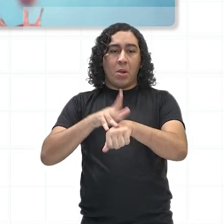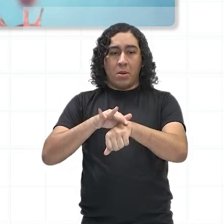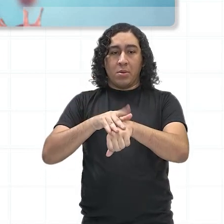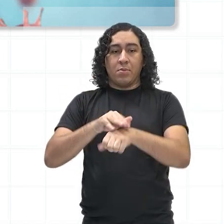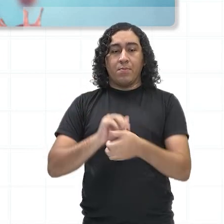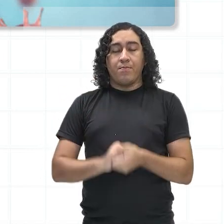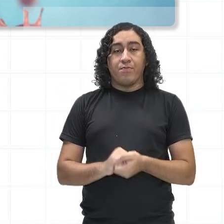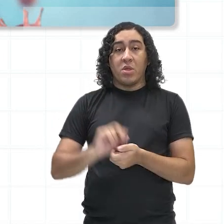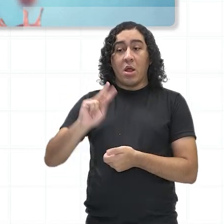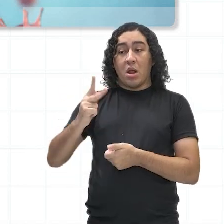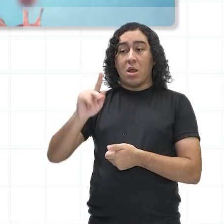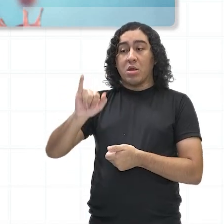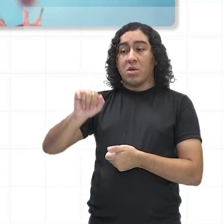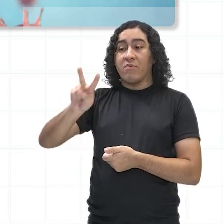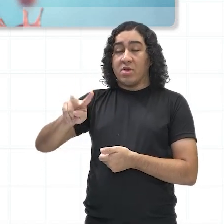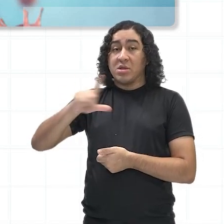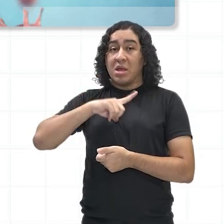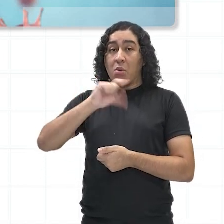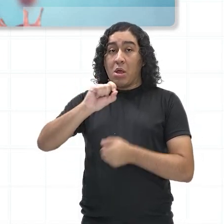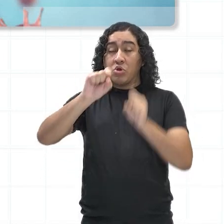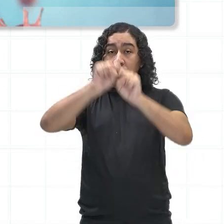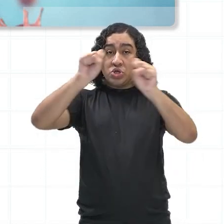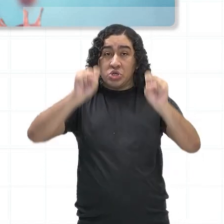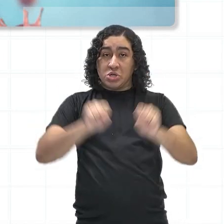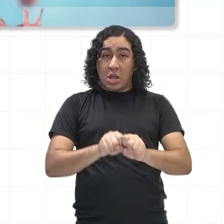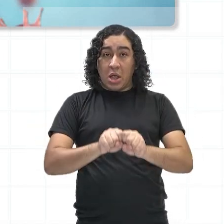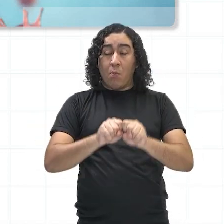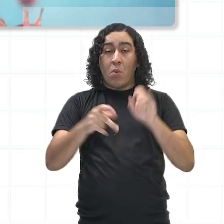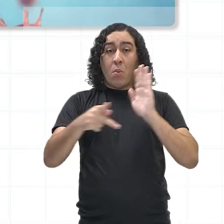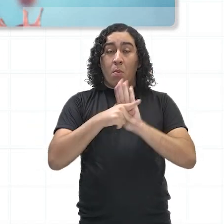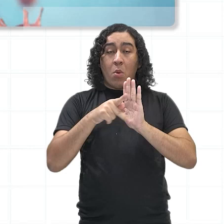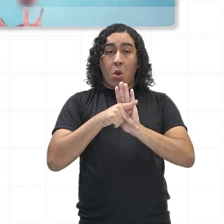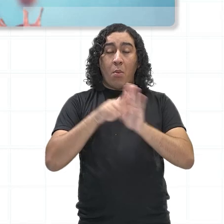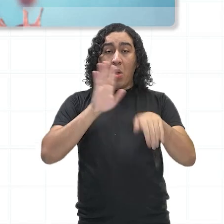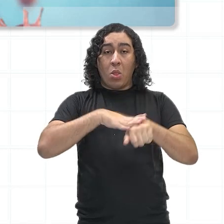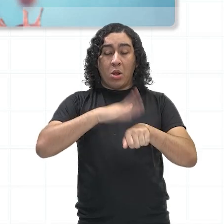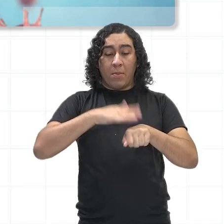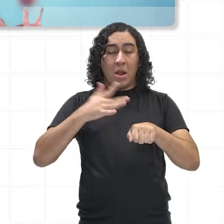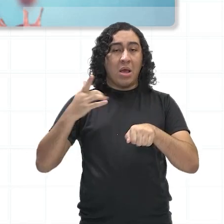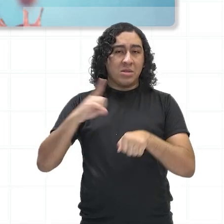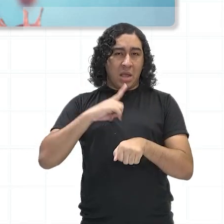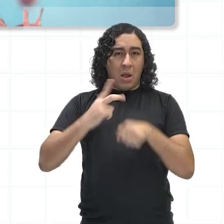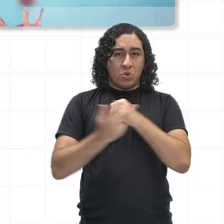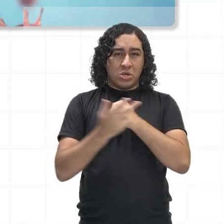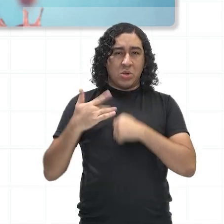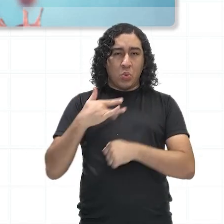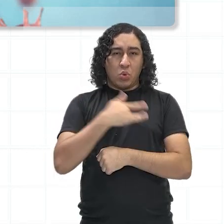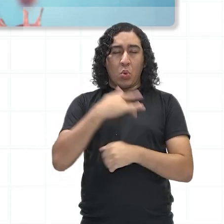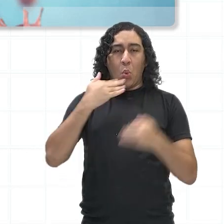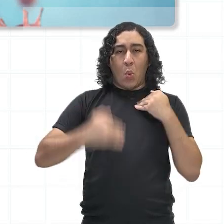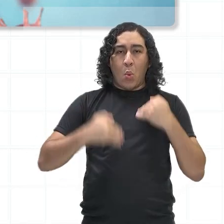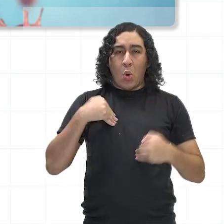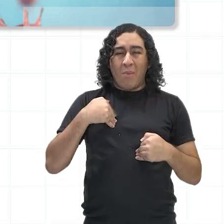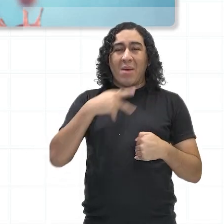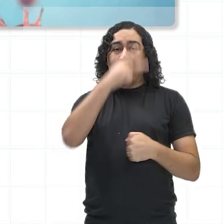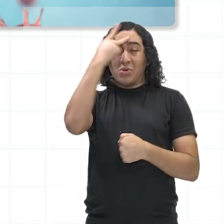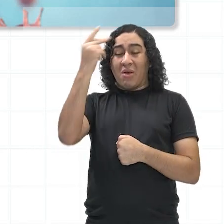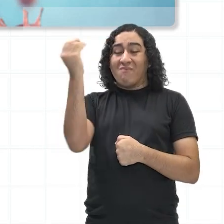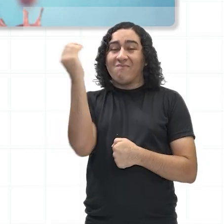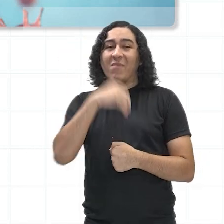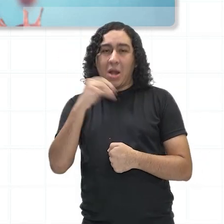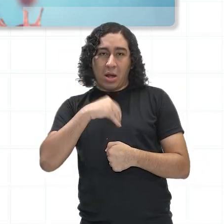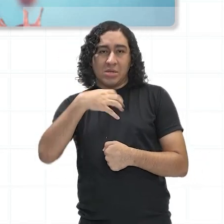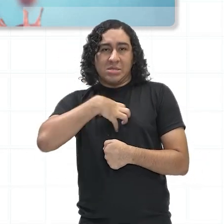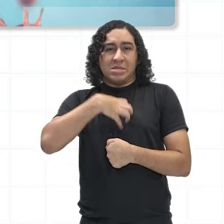HIV, ele atinge o sistema imunológico do indivíduo, enfraquecendo-o e deixando a pessoa mais